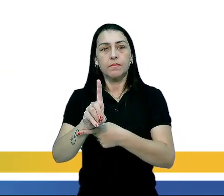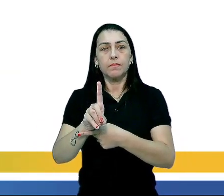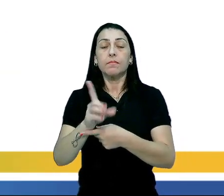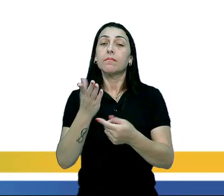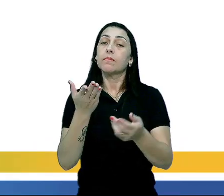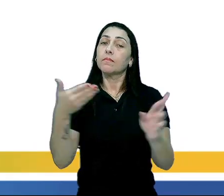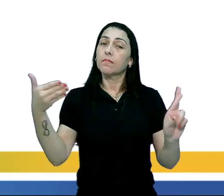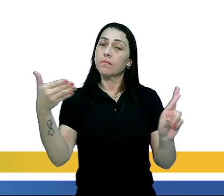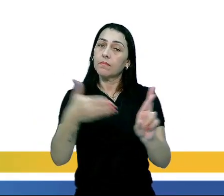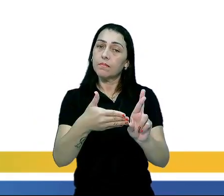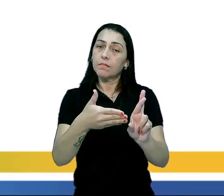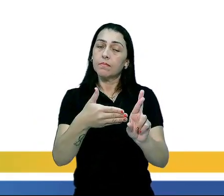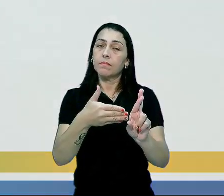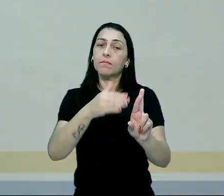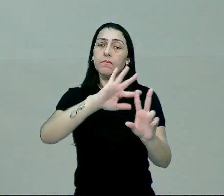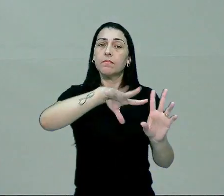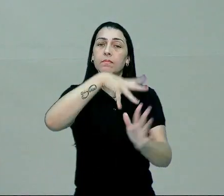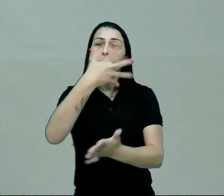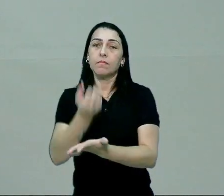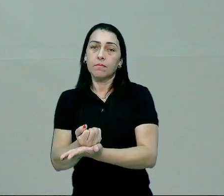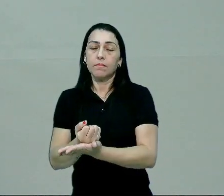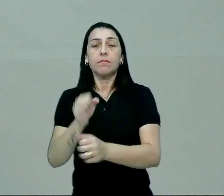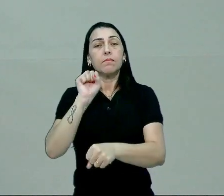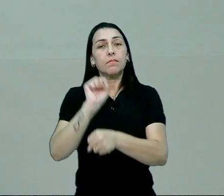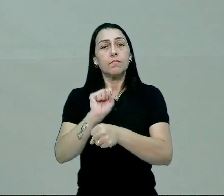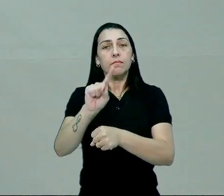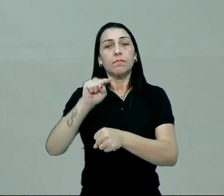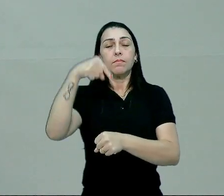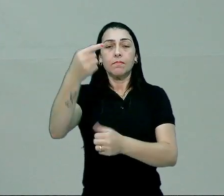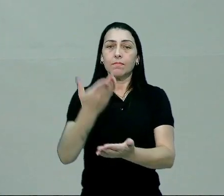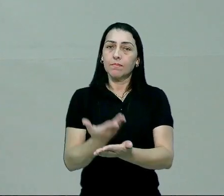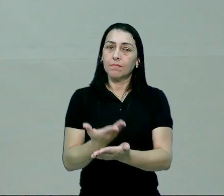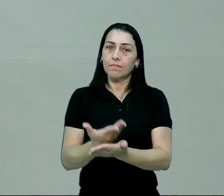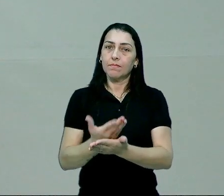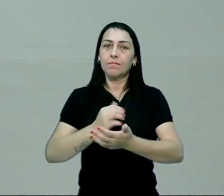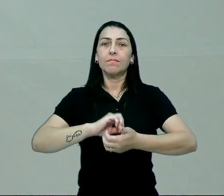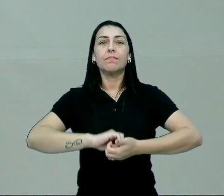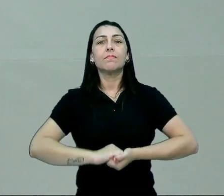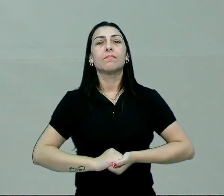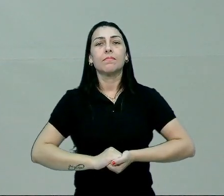Essa é a nossa referência bibliográfica. Espero vocês na próxima aula.